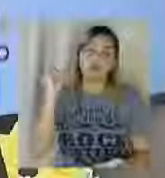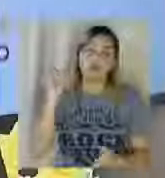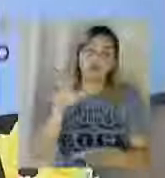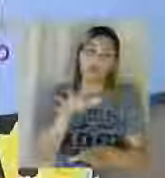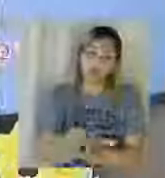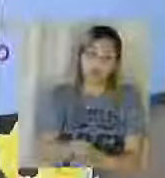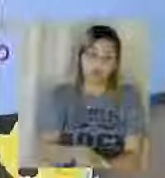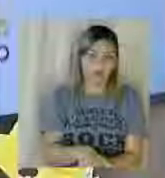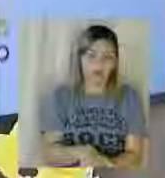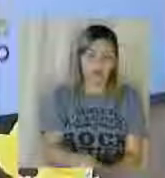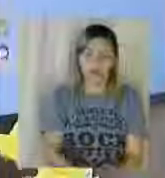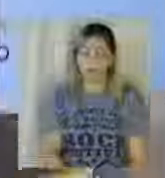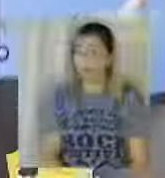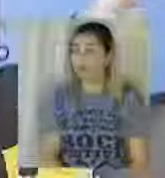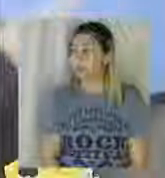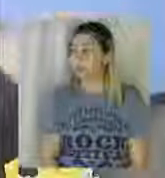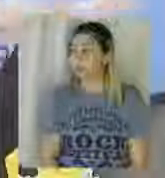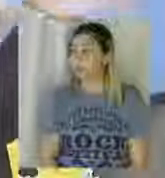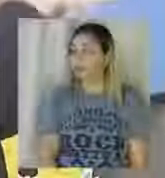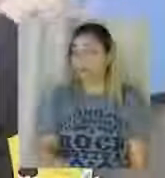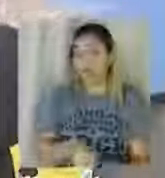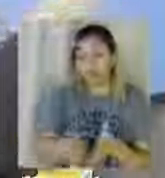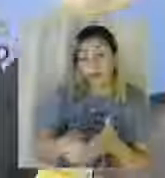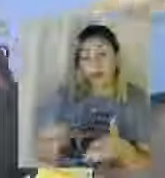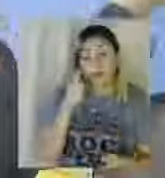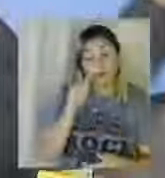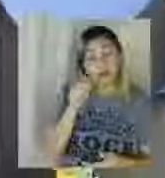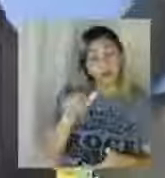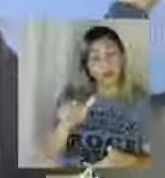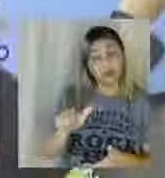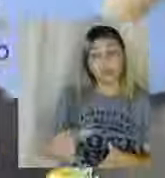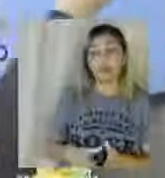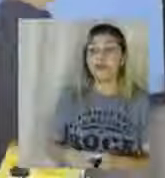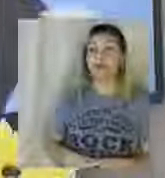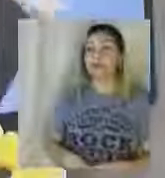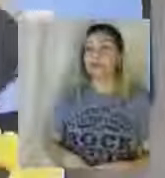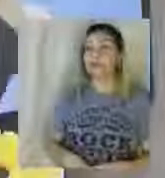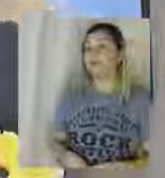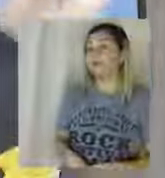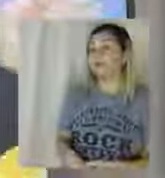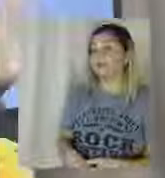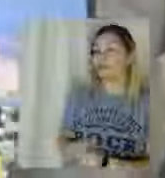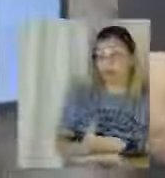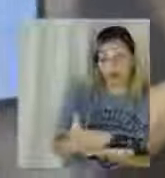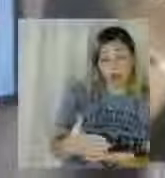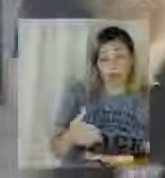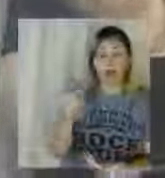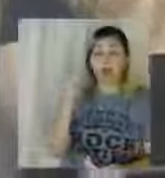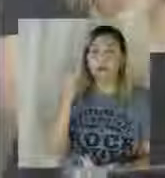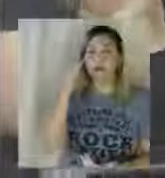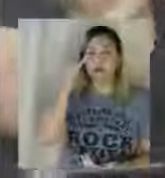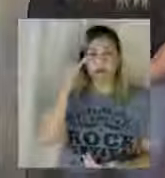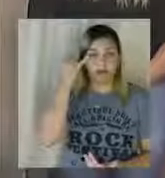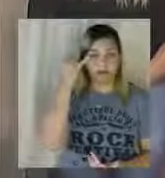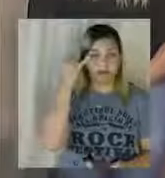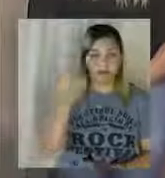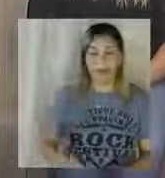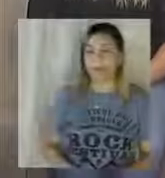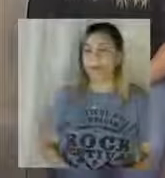inclusão. Pergunta agora para as meninas, que o público está esperando. Eu vou começar por Aline. Boa noite,